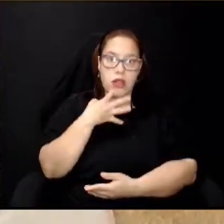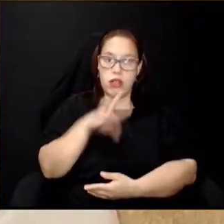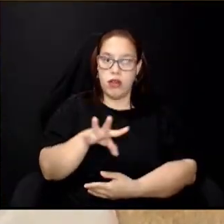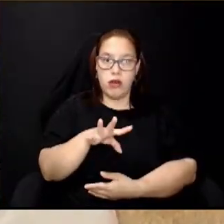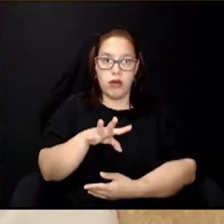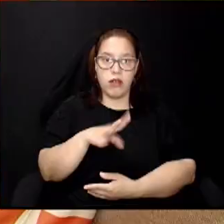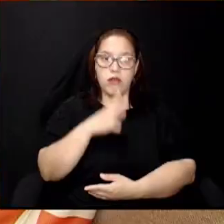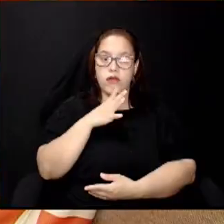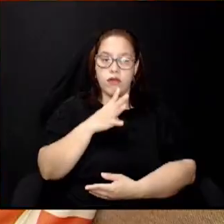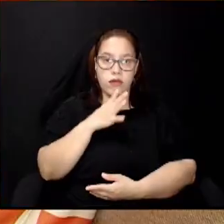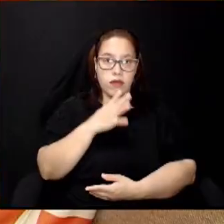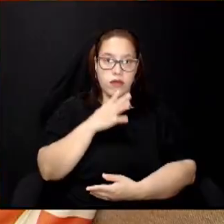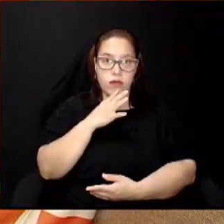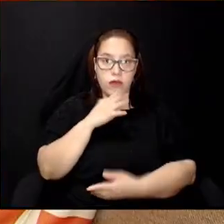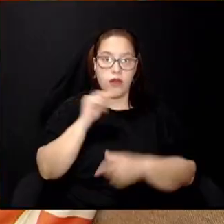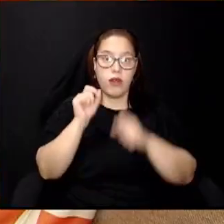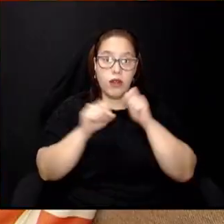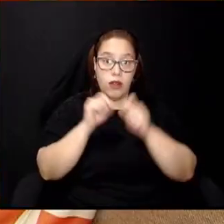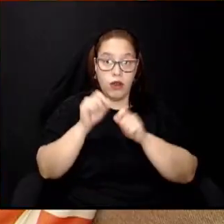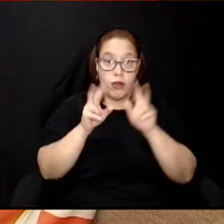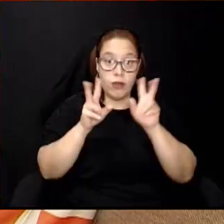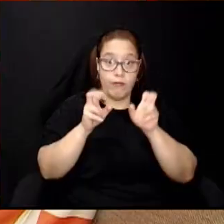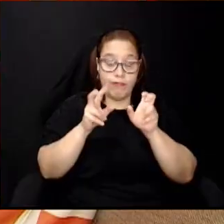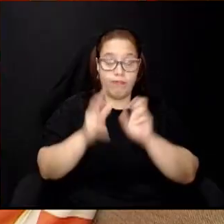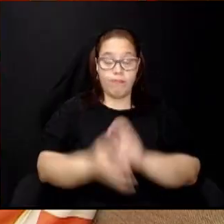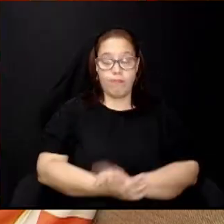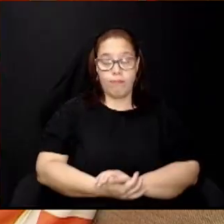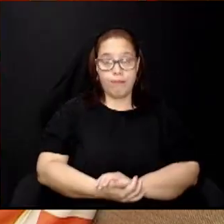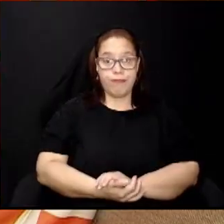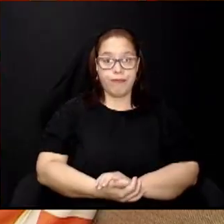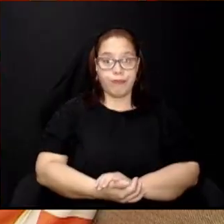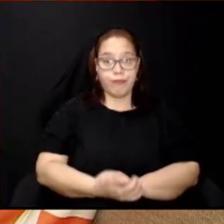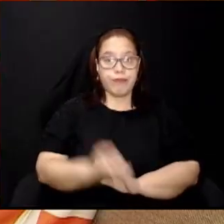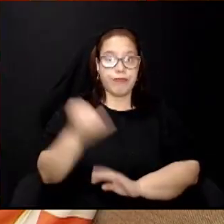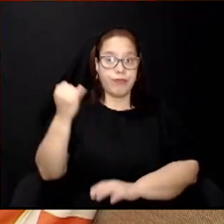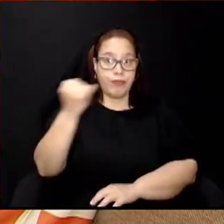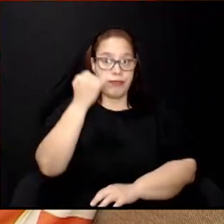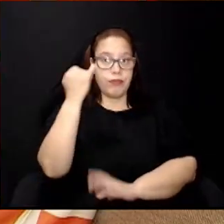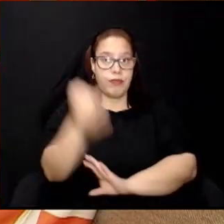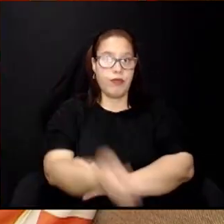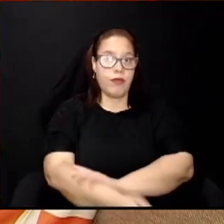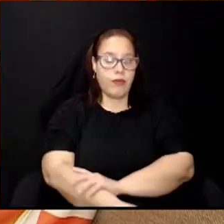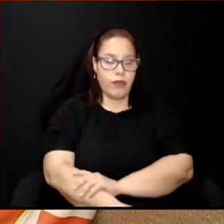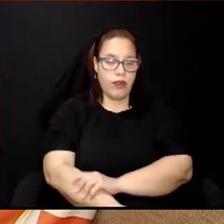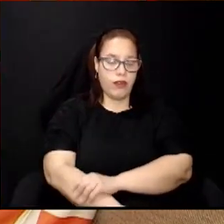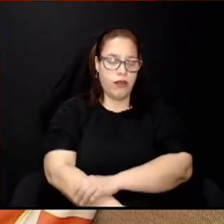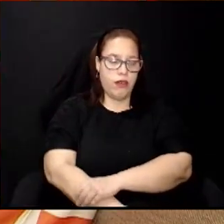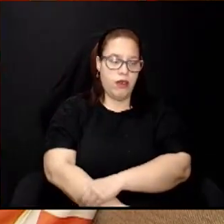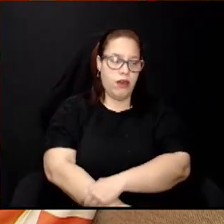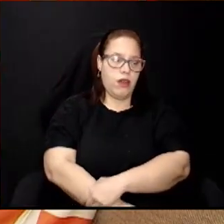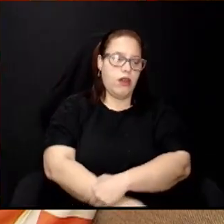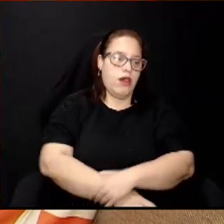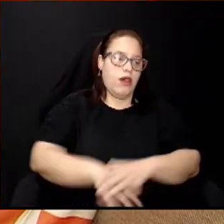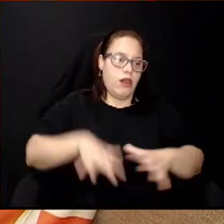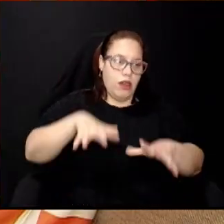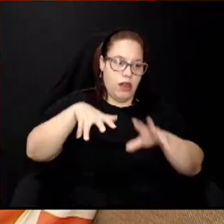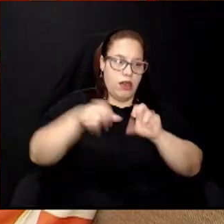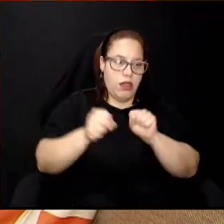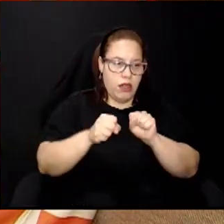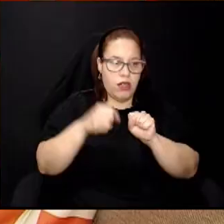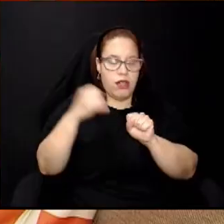conhecem esta questão. Então, isso é muito importante. Eu digo que a formação, né, ela é